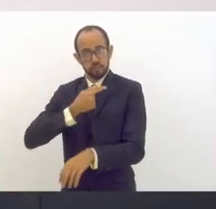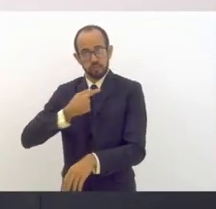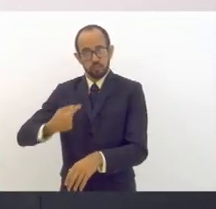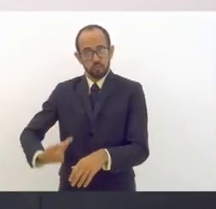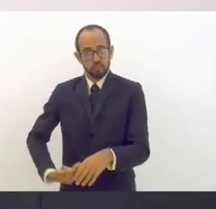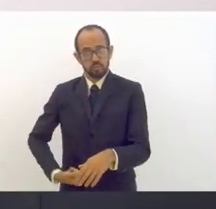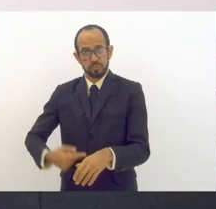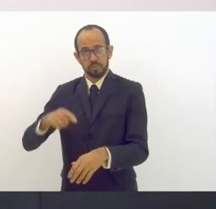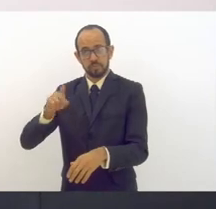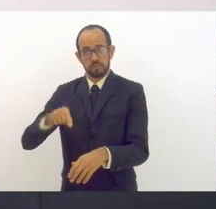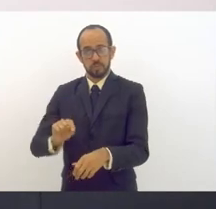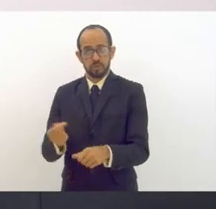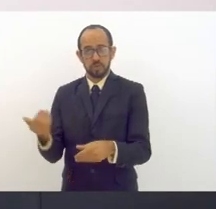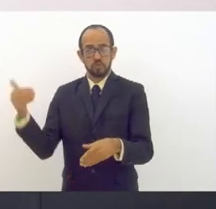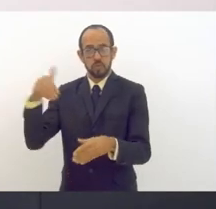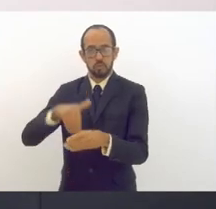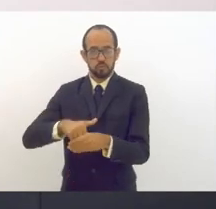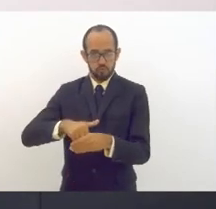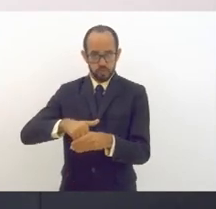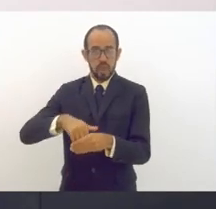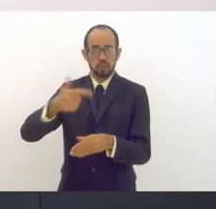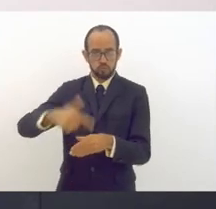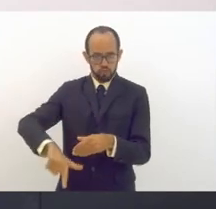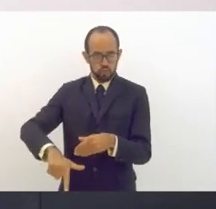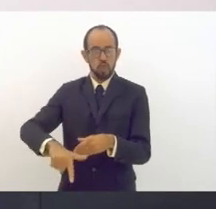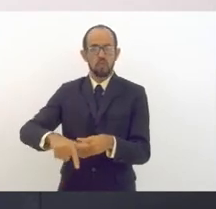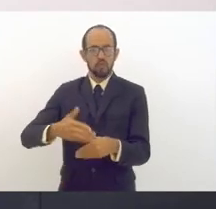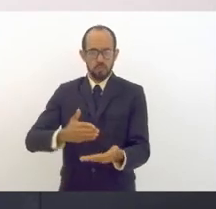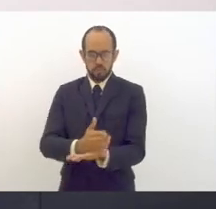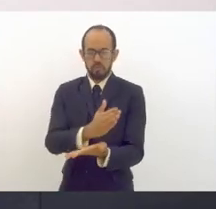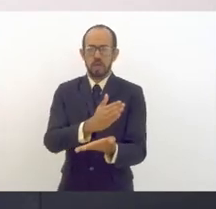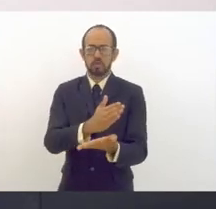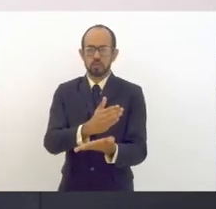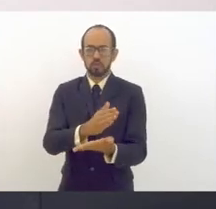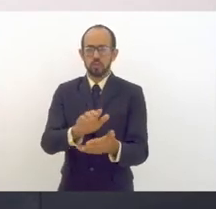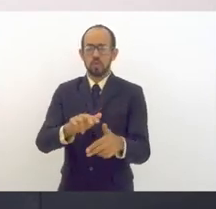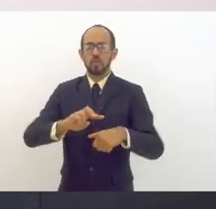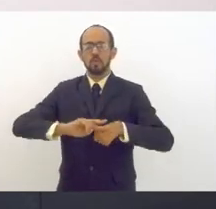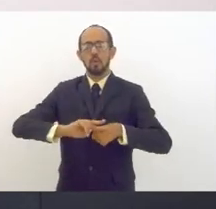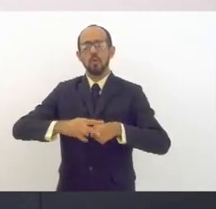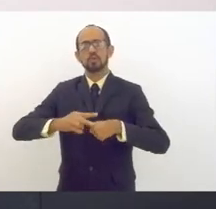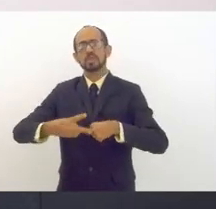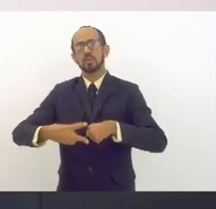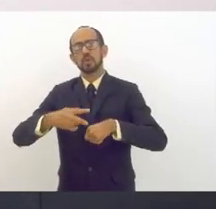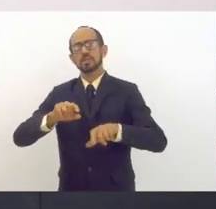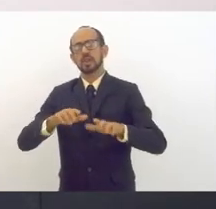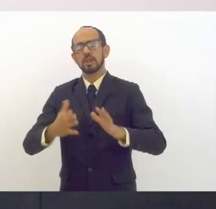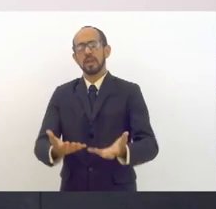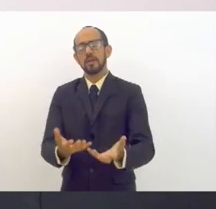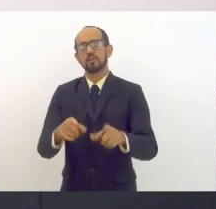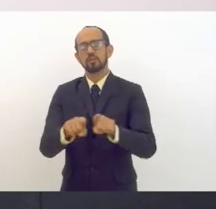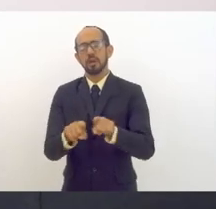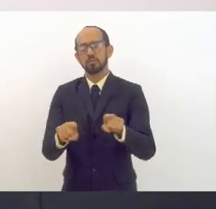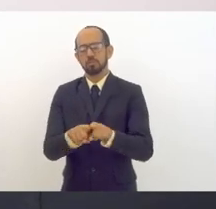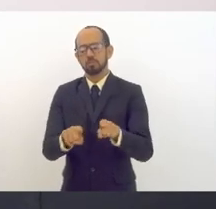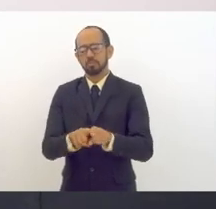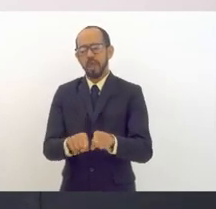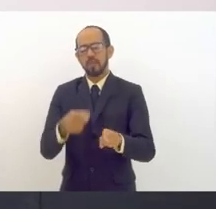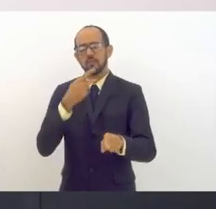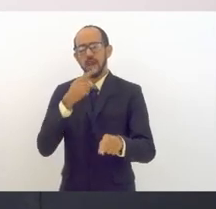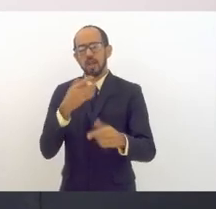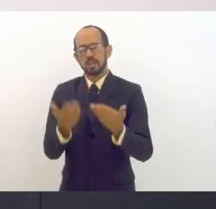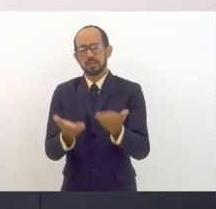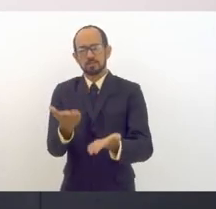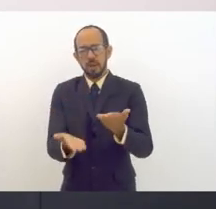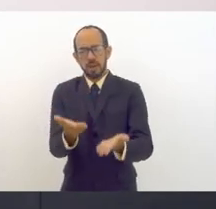que foi reeleito, né? Consequentemente, eu quero também aqui levar em conta dados desse balanço